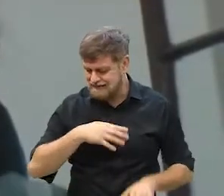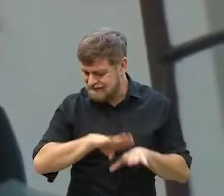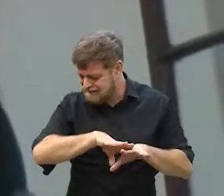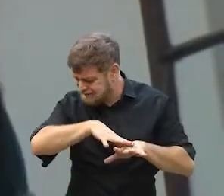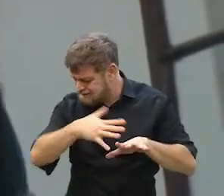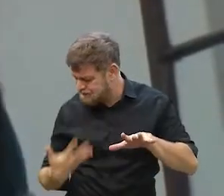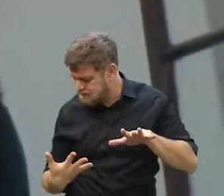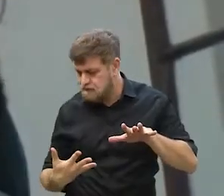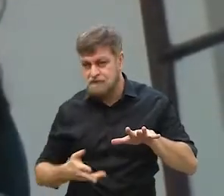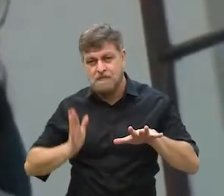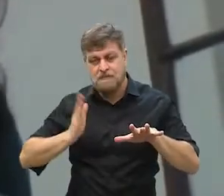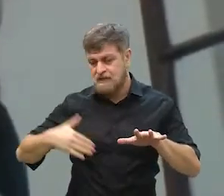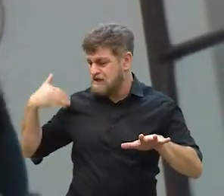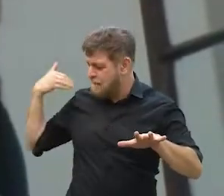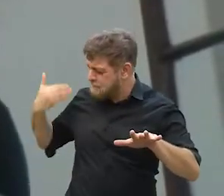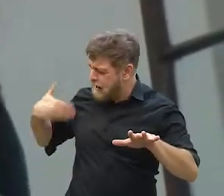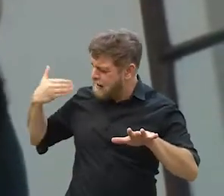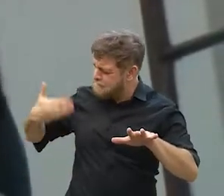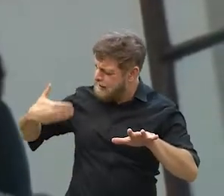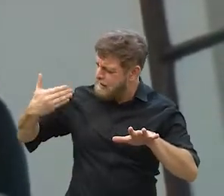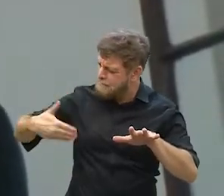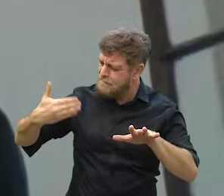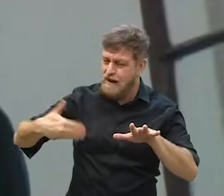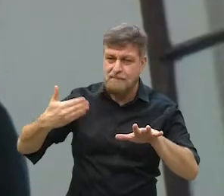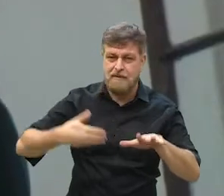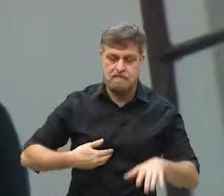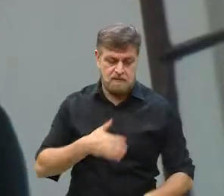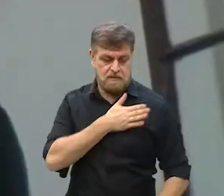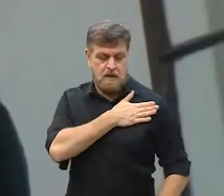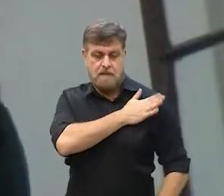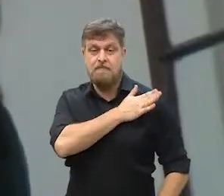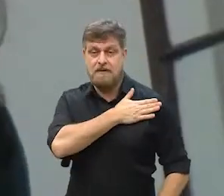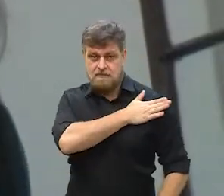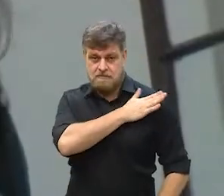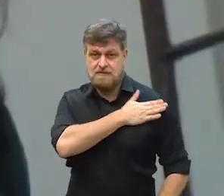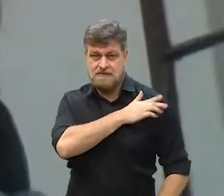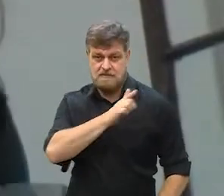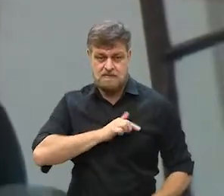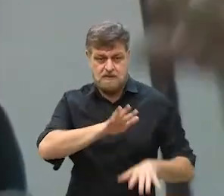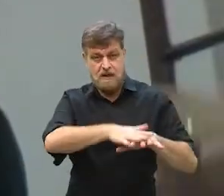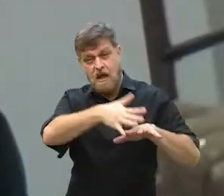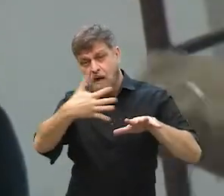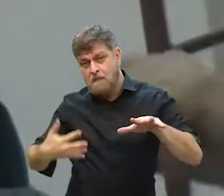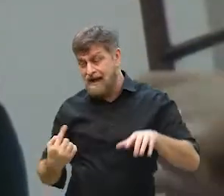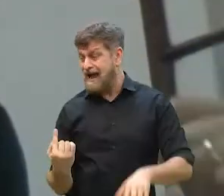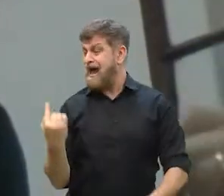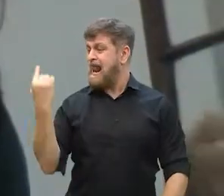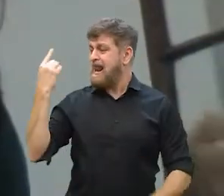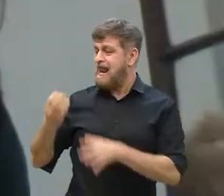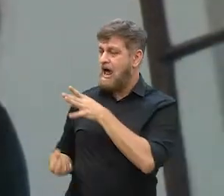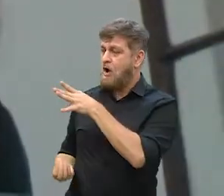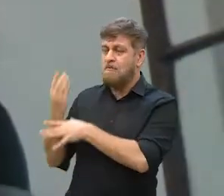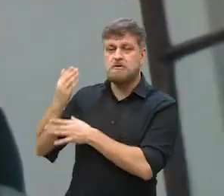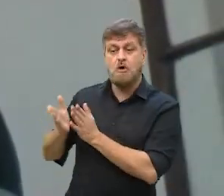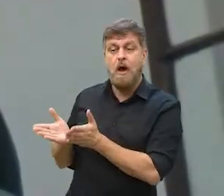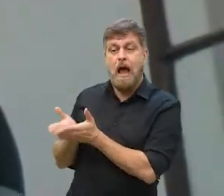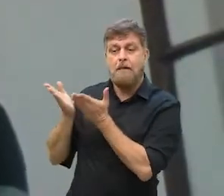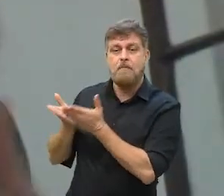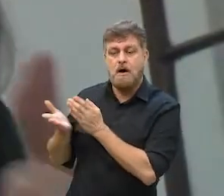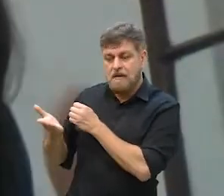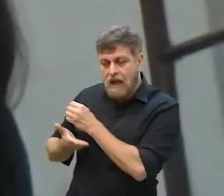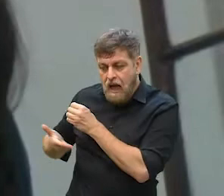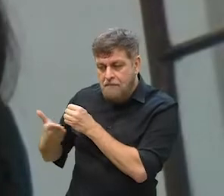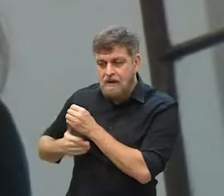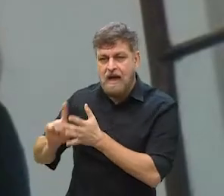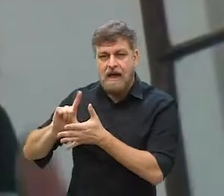que já vem, por sua vez, de um processo de marginalização, que começou lá atrás na pobreza. Então, é a pobreza,